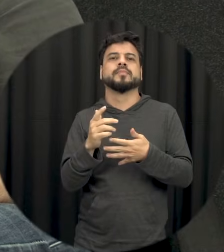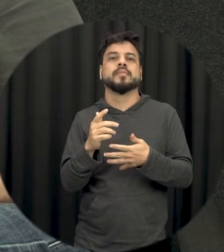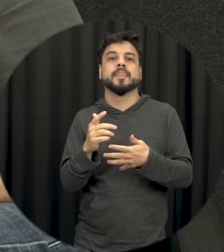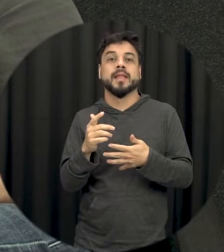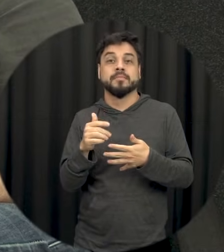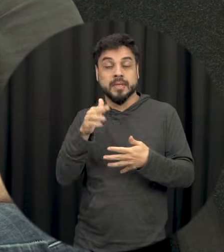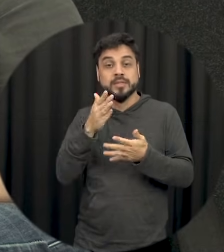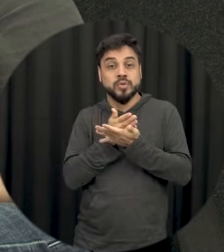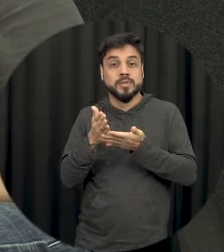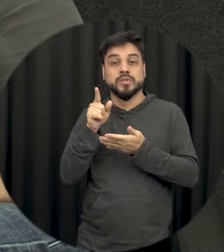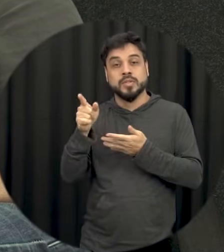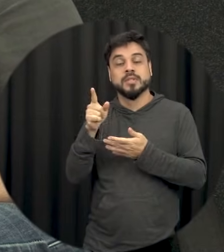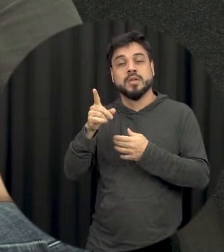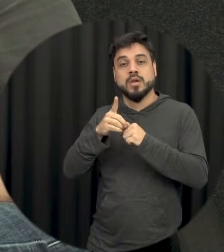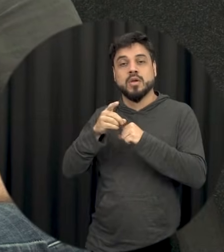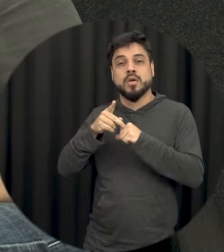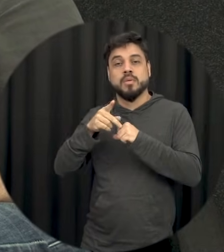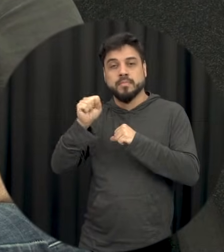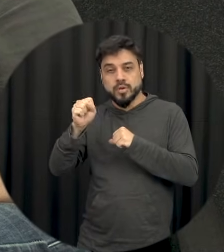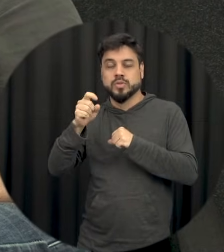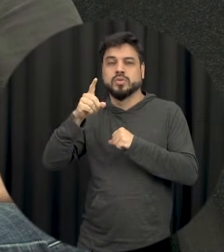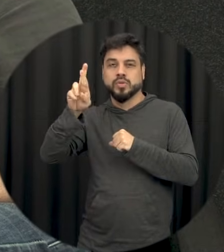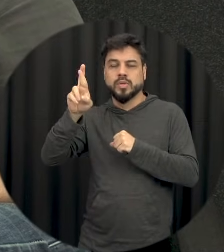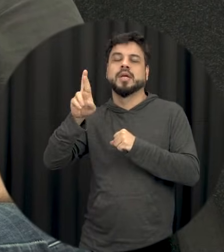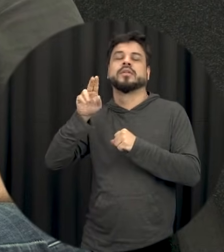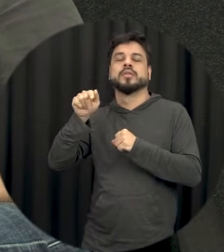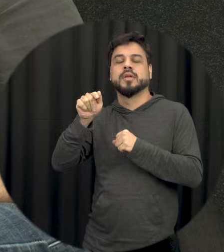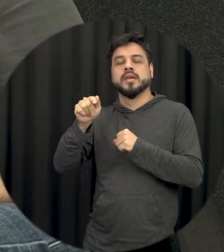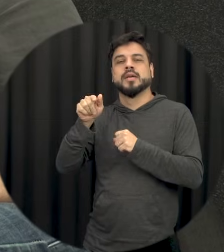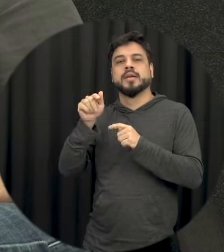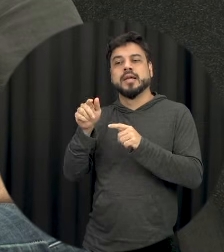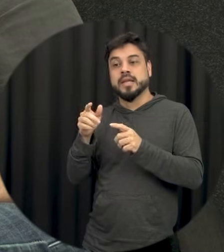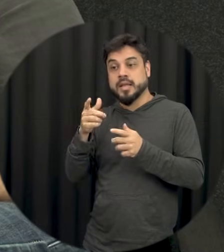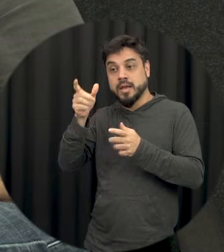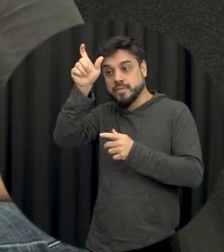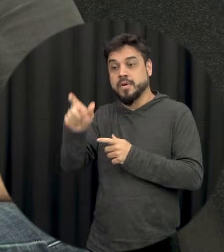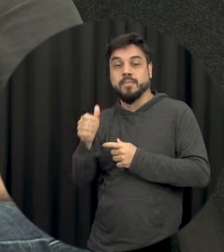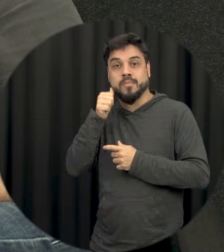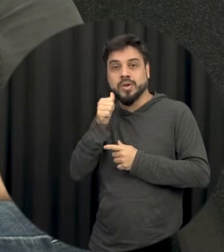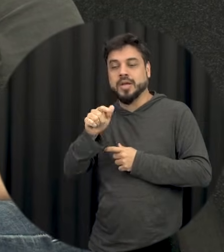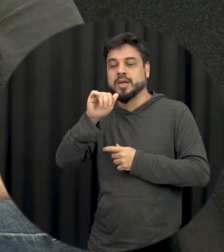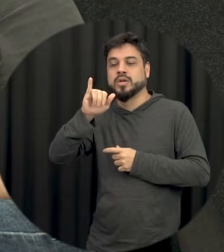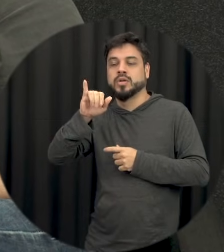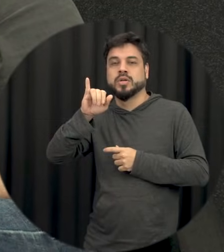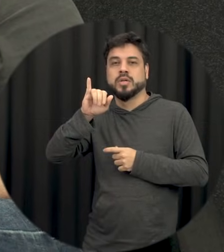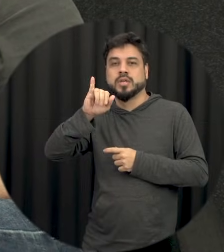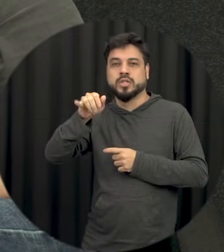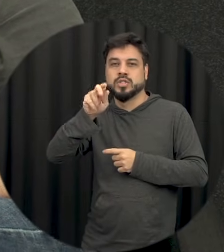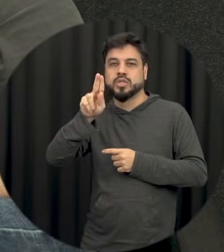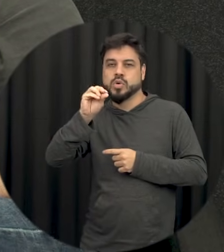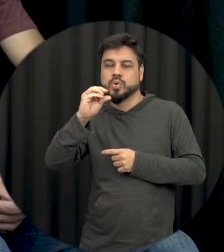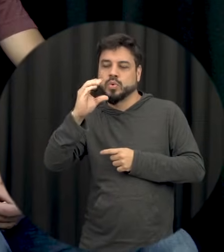nesse pós-doutorado no Unicamp em volta dessa figura extraordinária que foi a Gioconda Mussolini via Antônio Cândido.